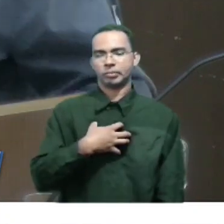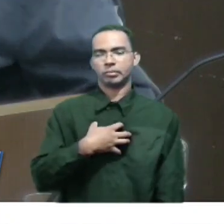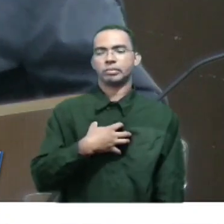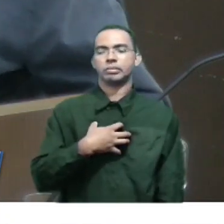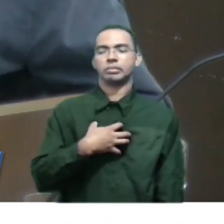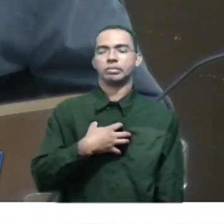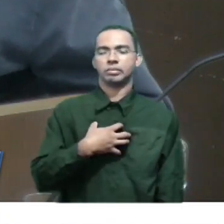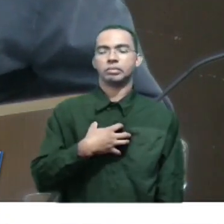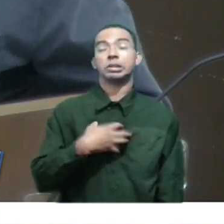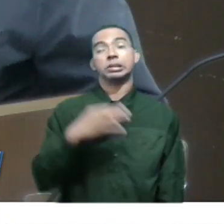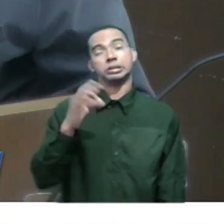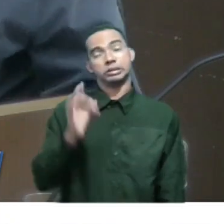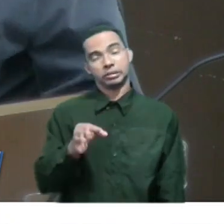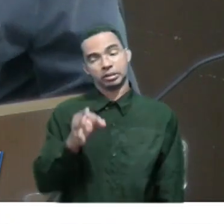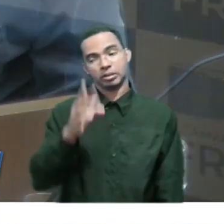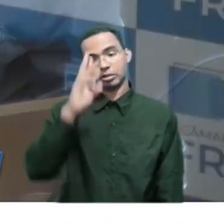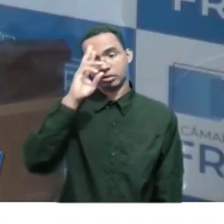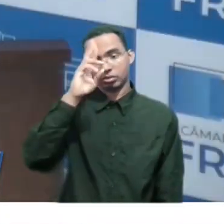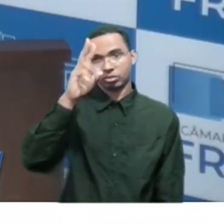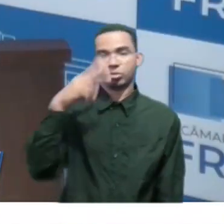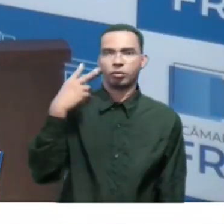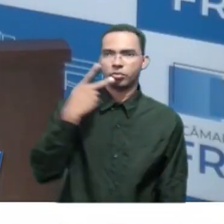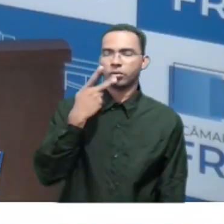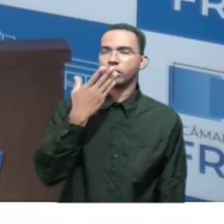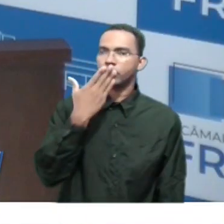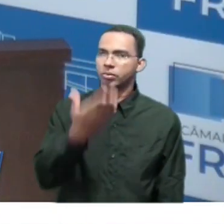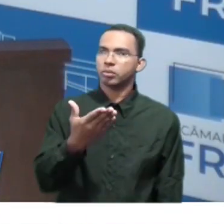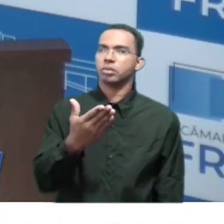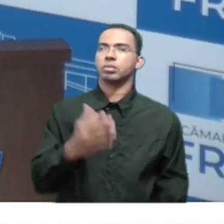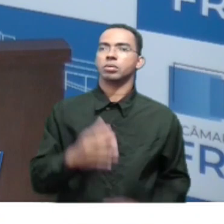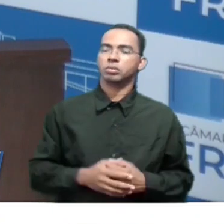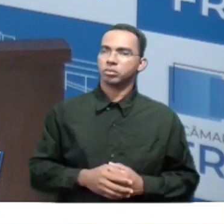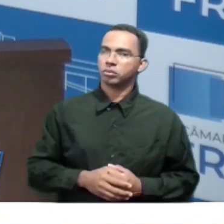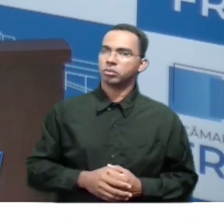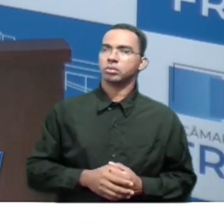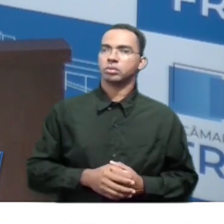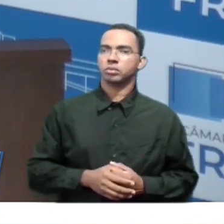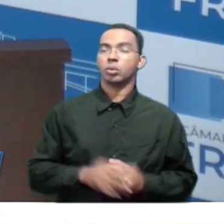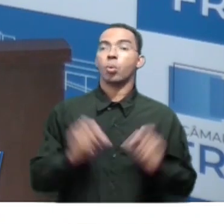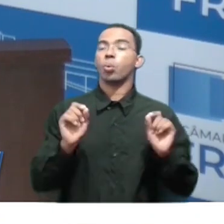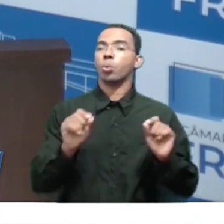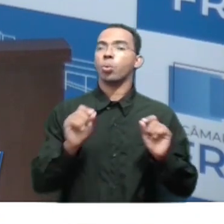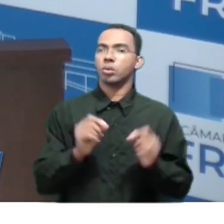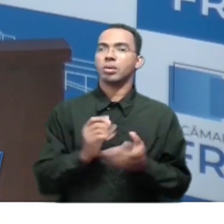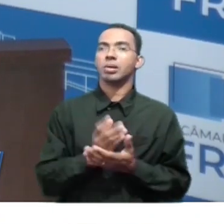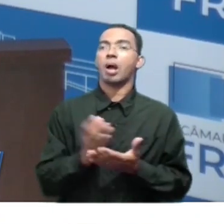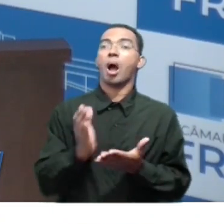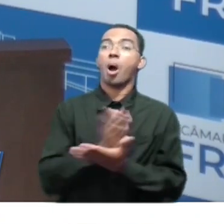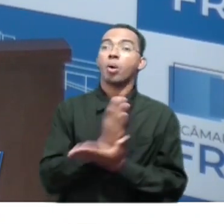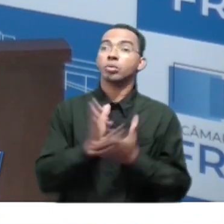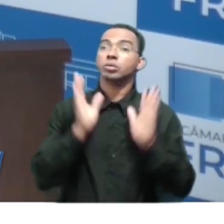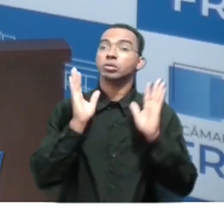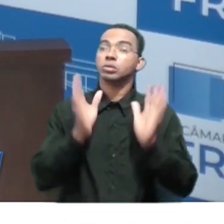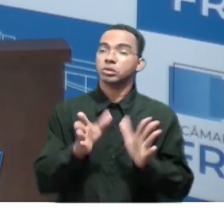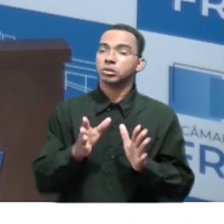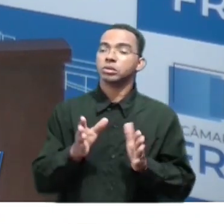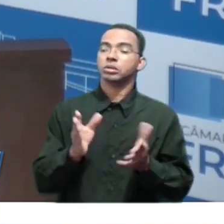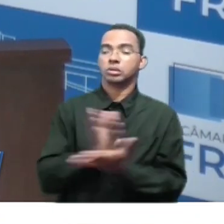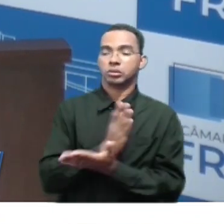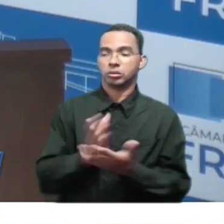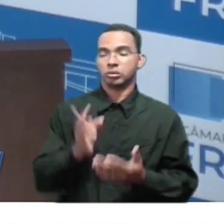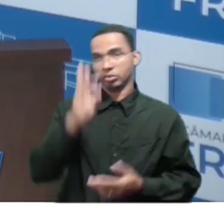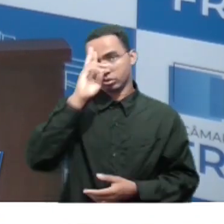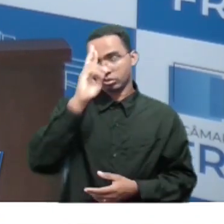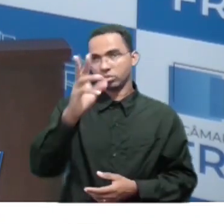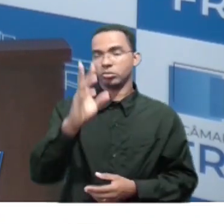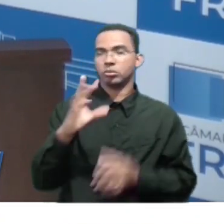Por certo, o vereador não viu que eu pedi, que, exceto aqueles que já tomaram alguma medida. Isso